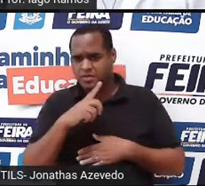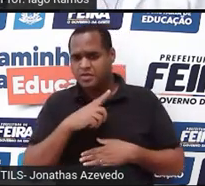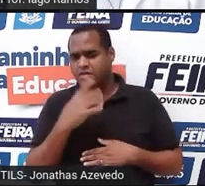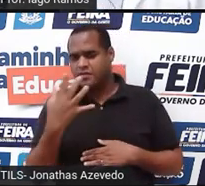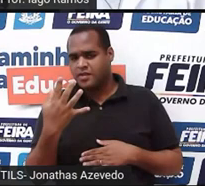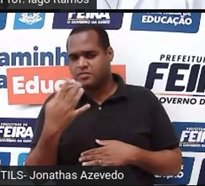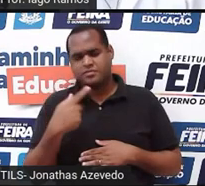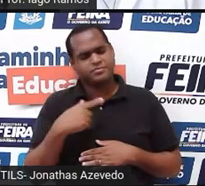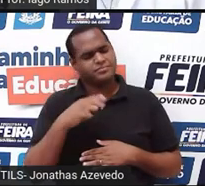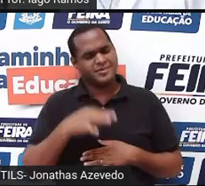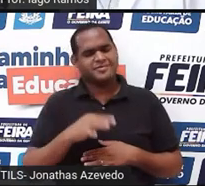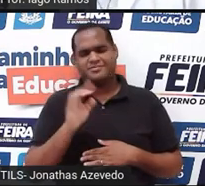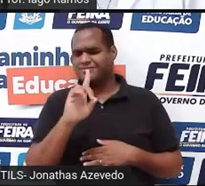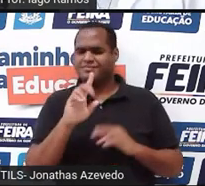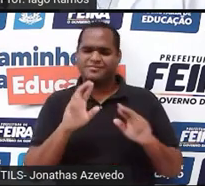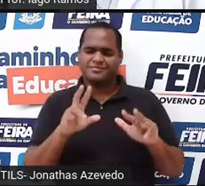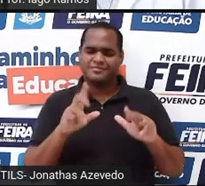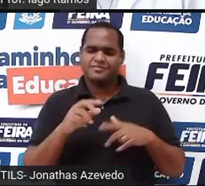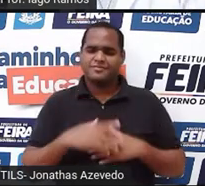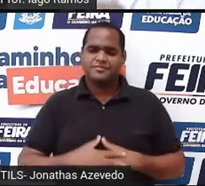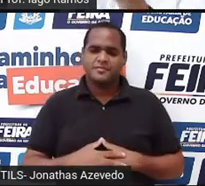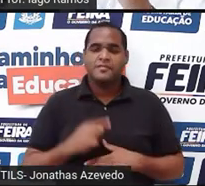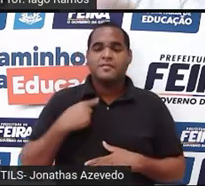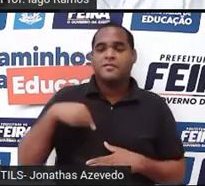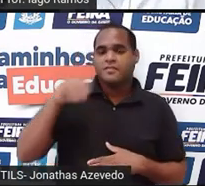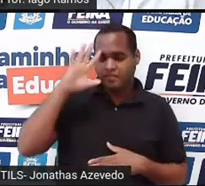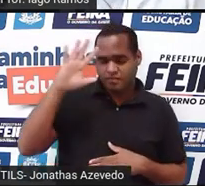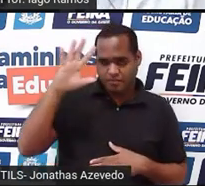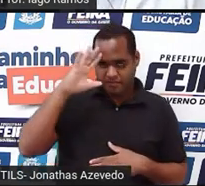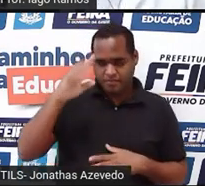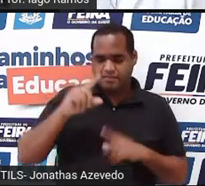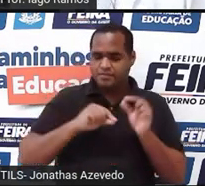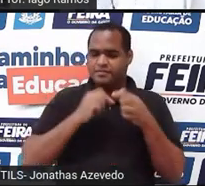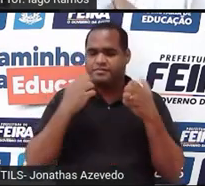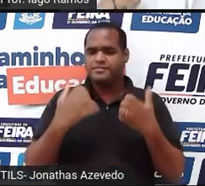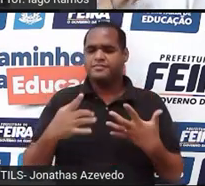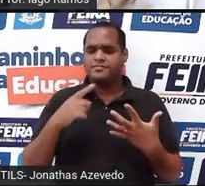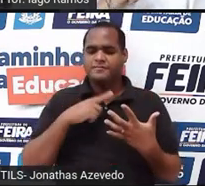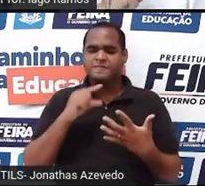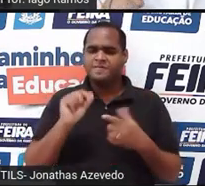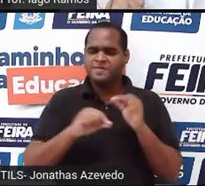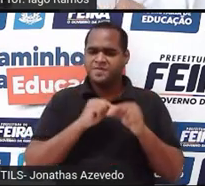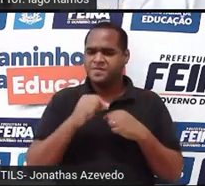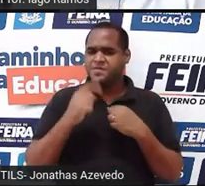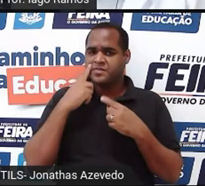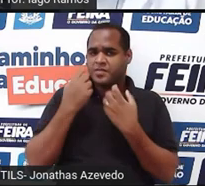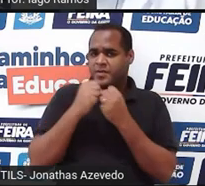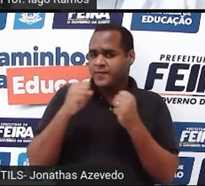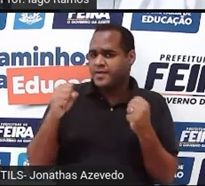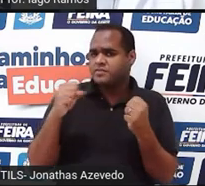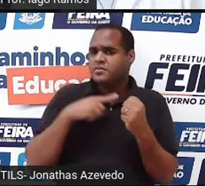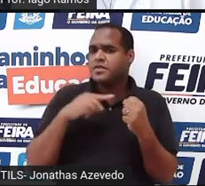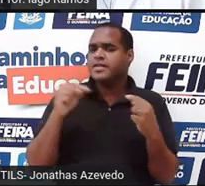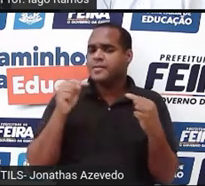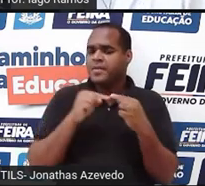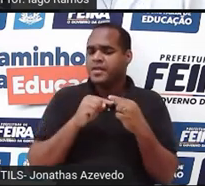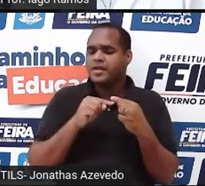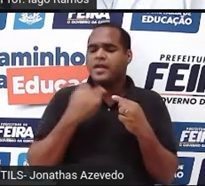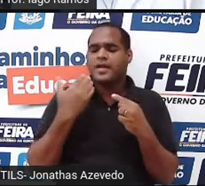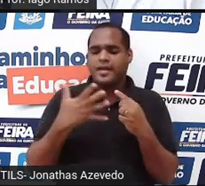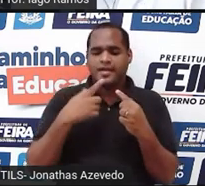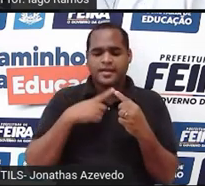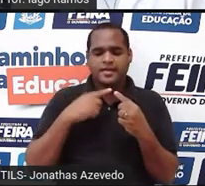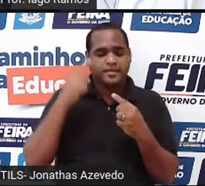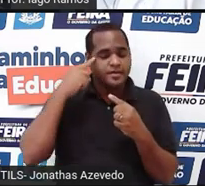Com certeza não então a gente já pensa o que que essas grandezas aí o tempo na